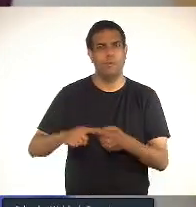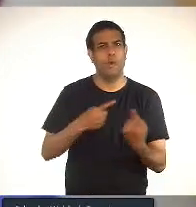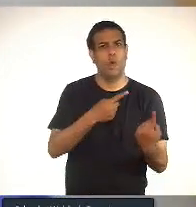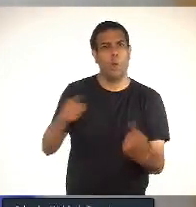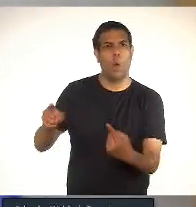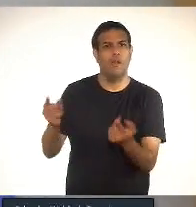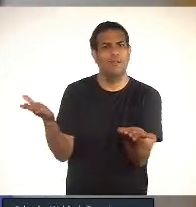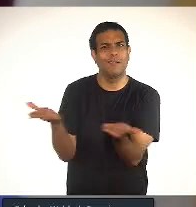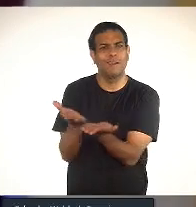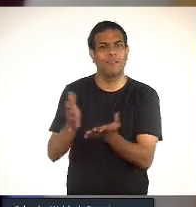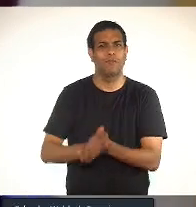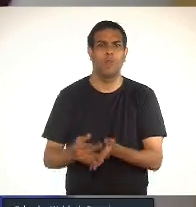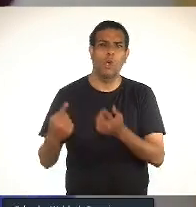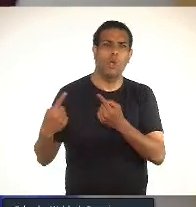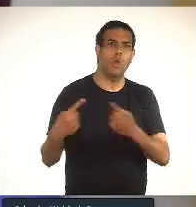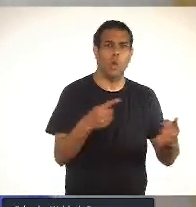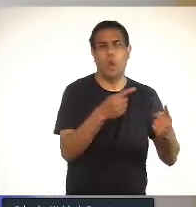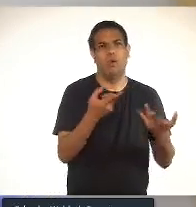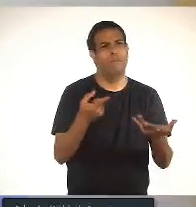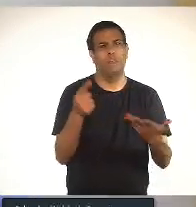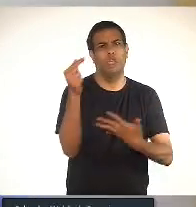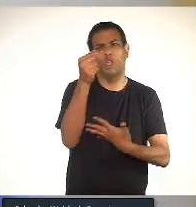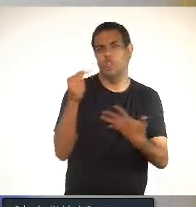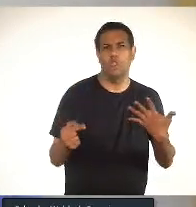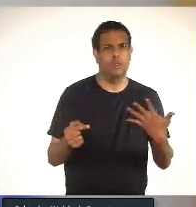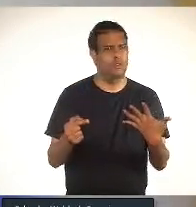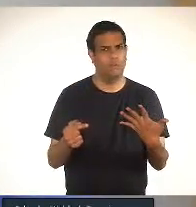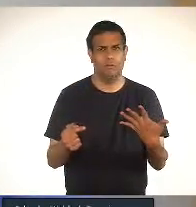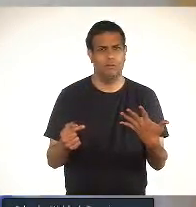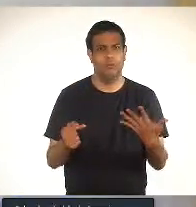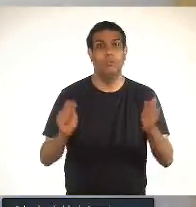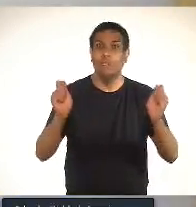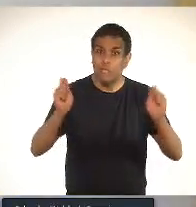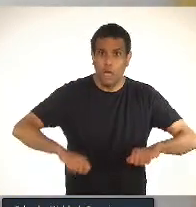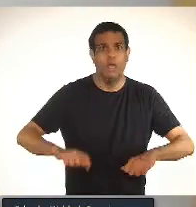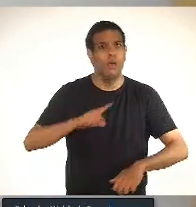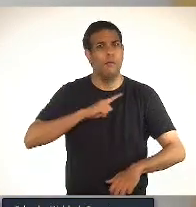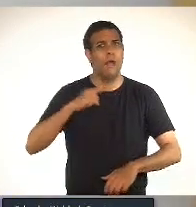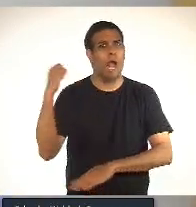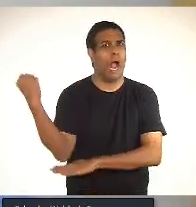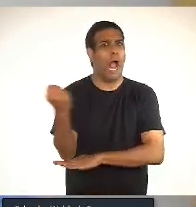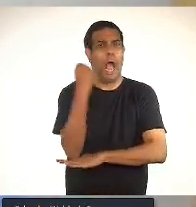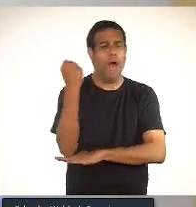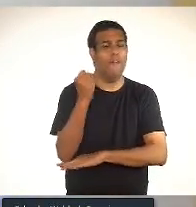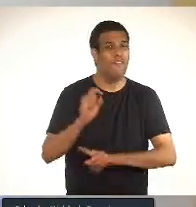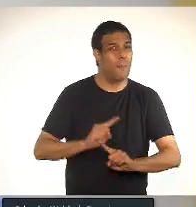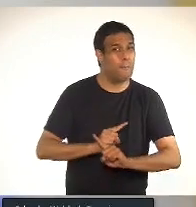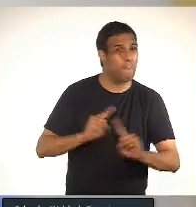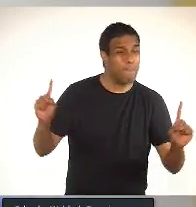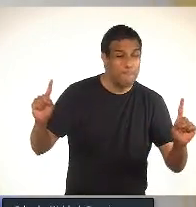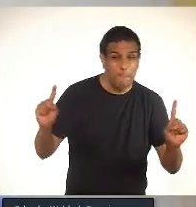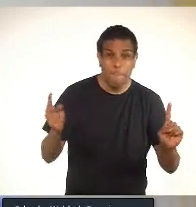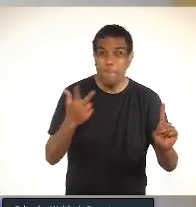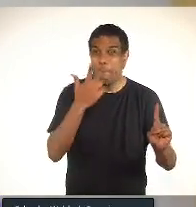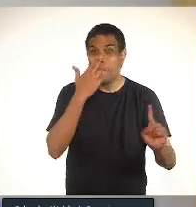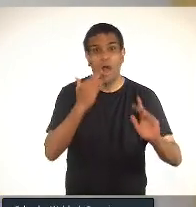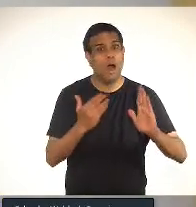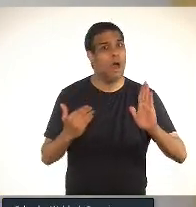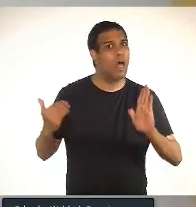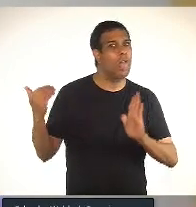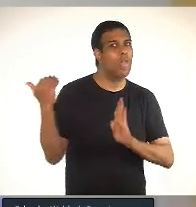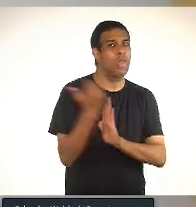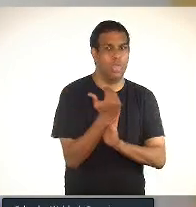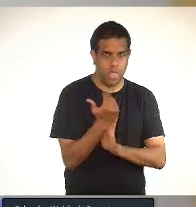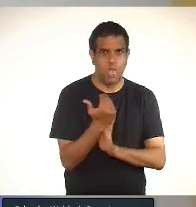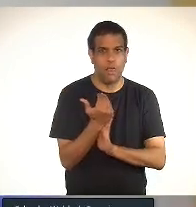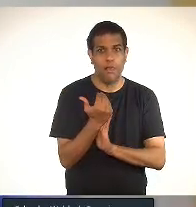neopentecostalismo, contra o espiritismo kardecista, não sejam graves. São gravíssimas também. Entretanto,